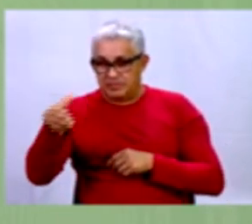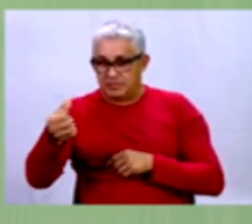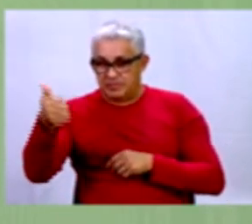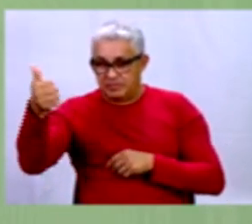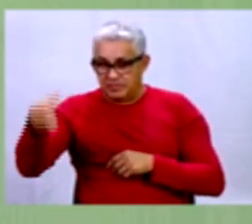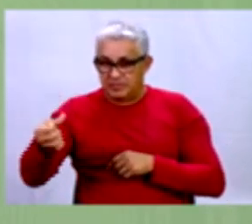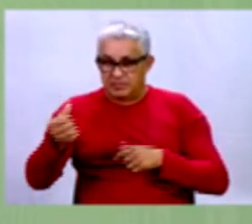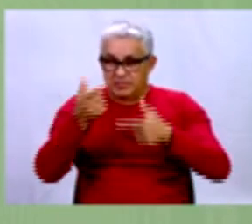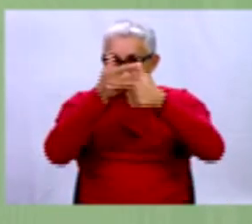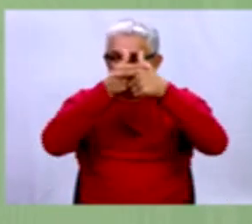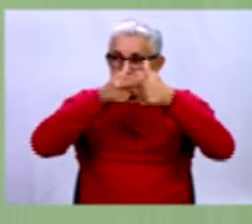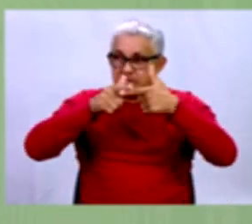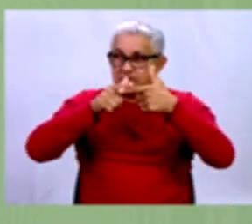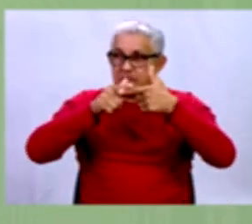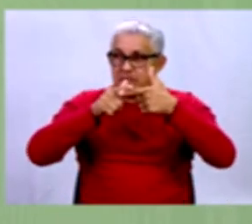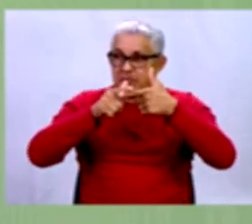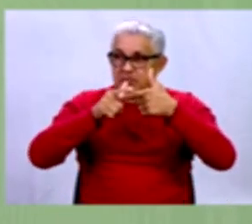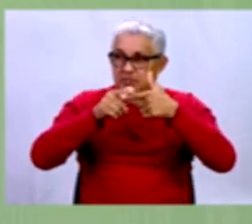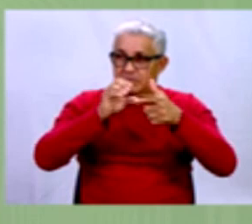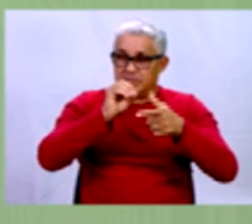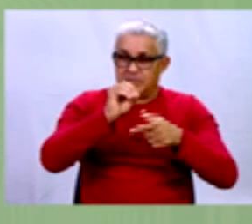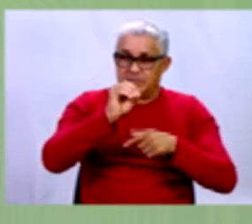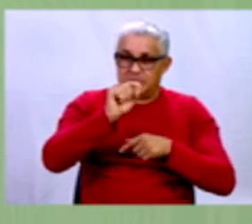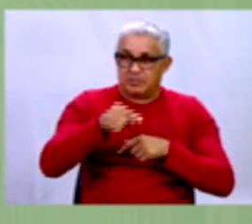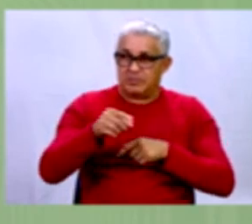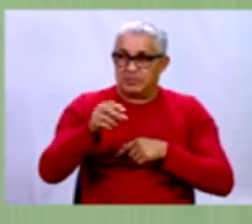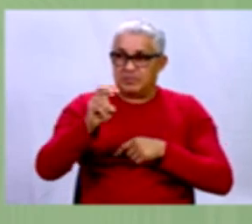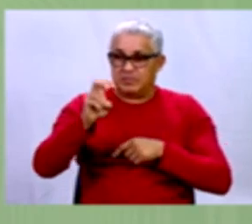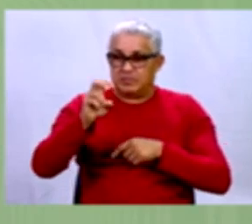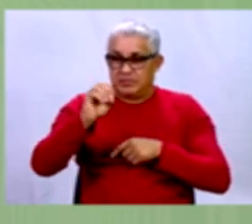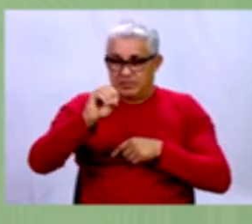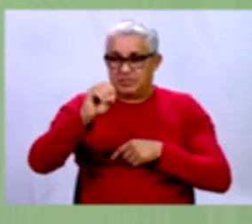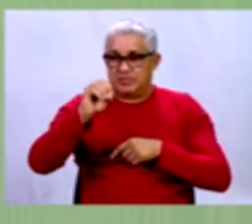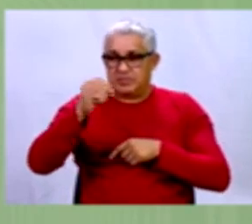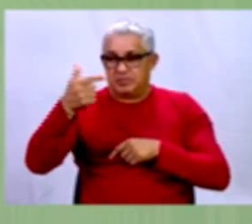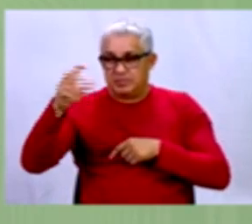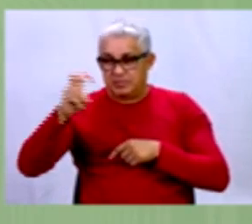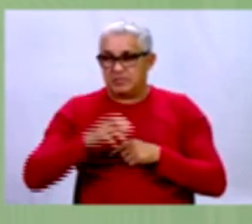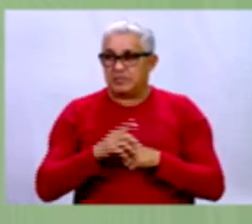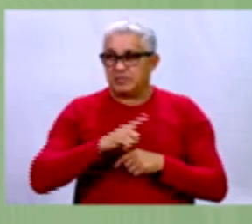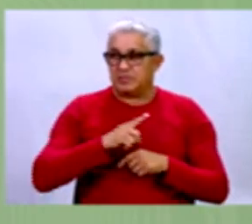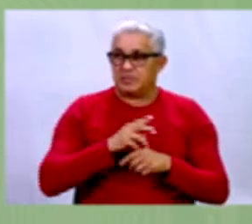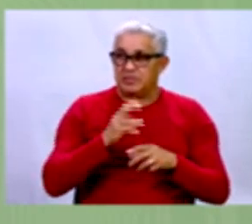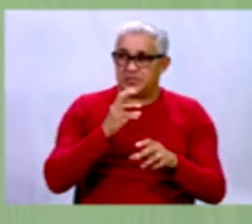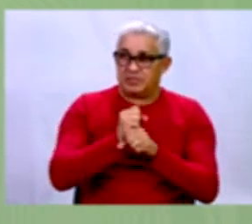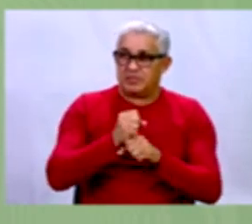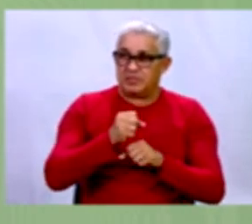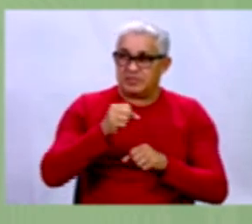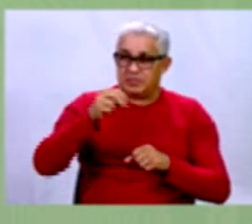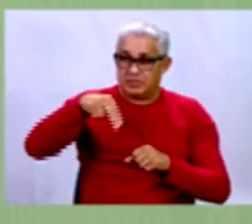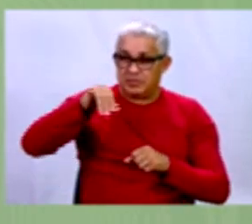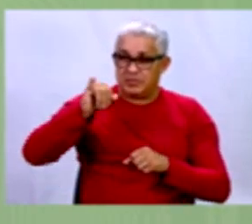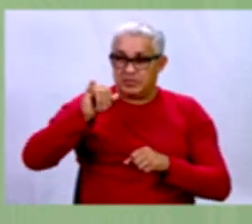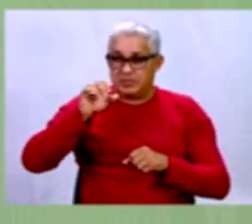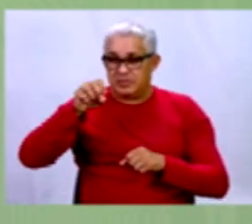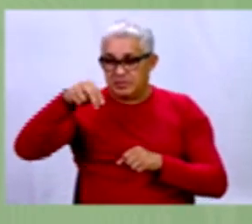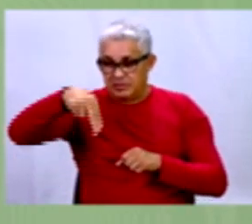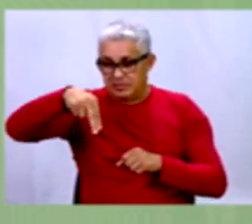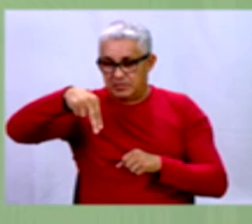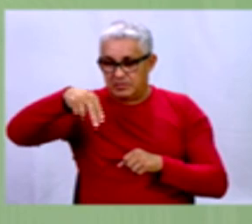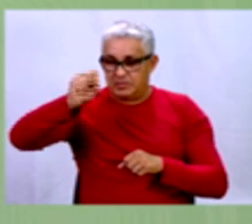0,063816, sobre 0,025. Então, a gente vai ter que SNI é igual a